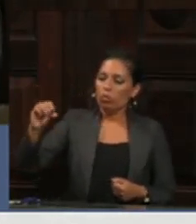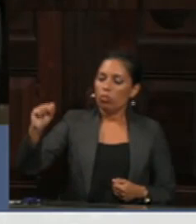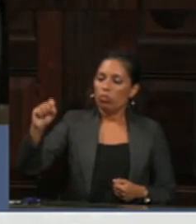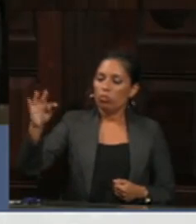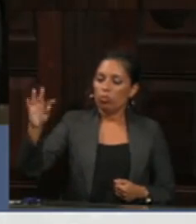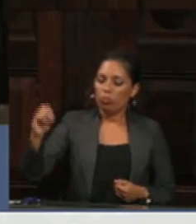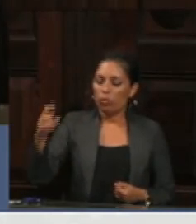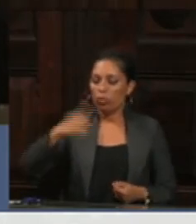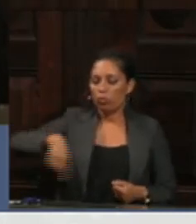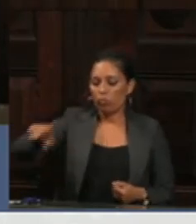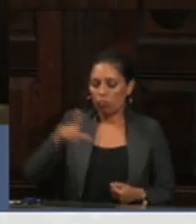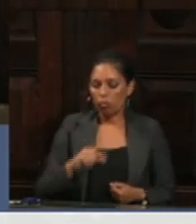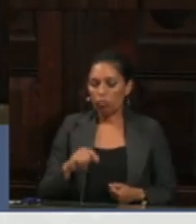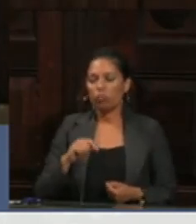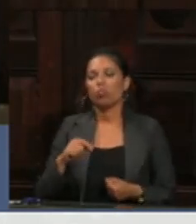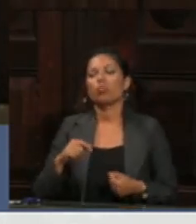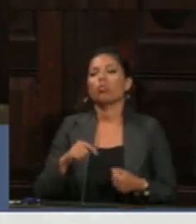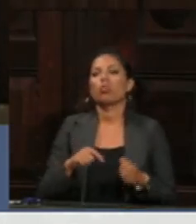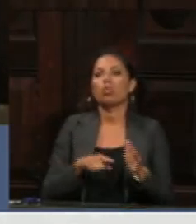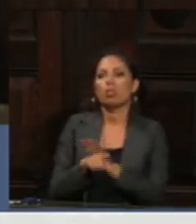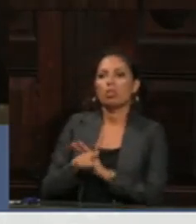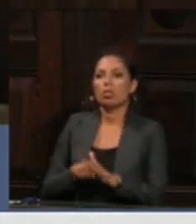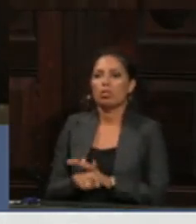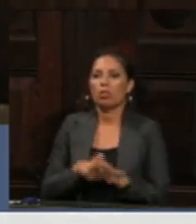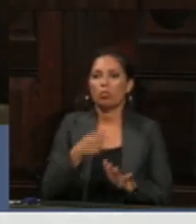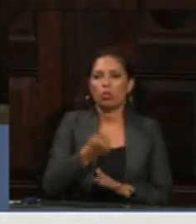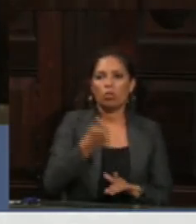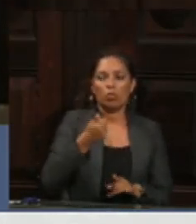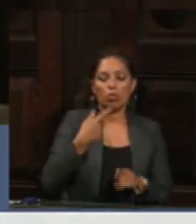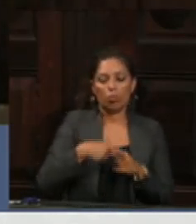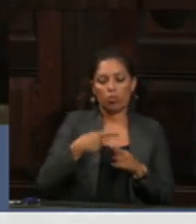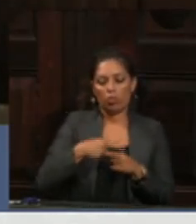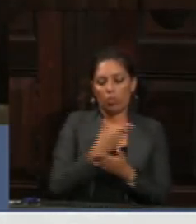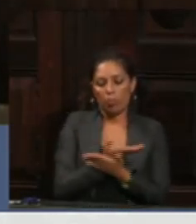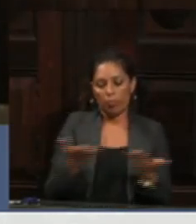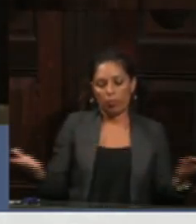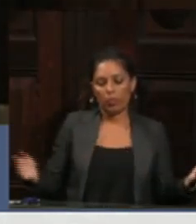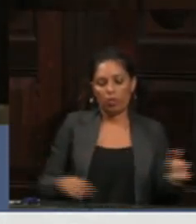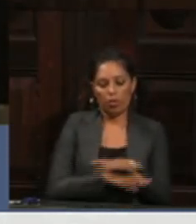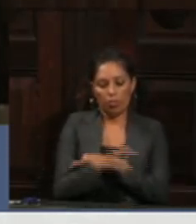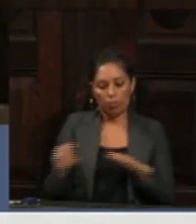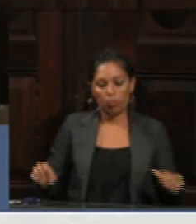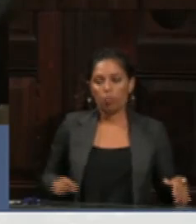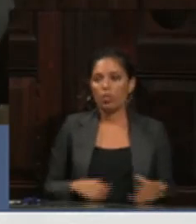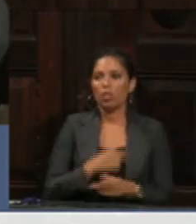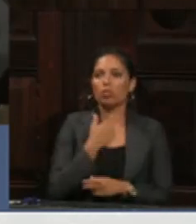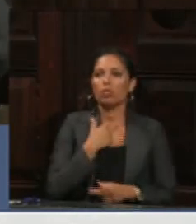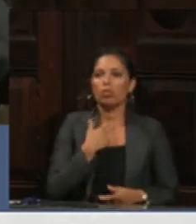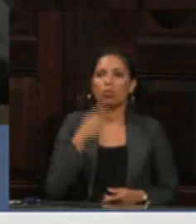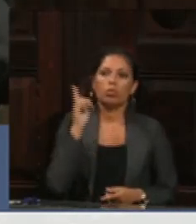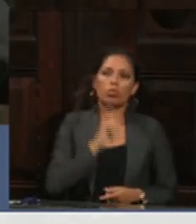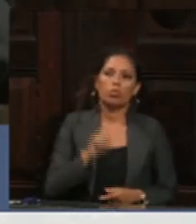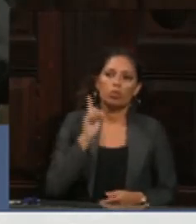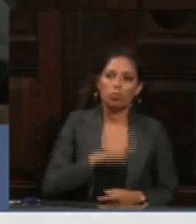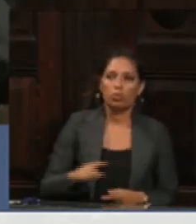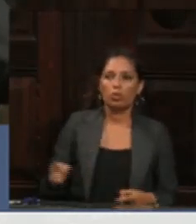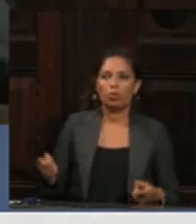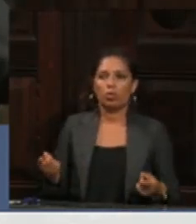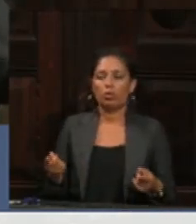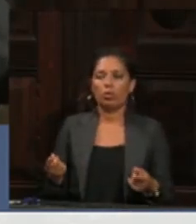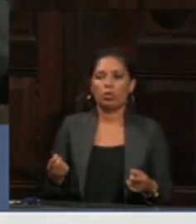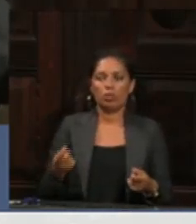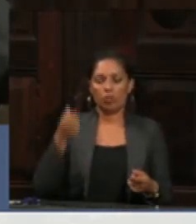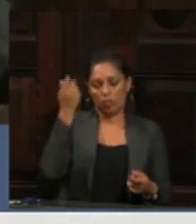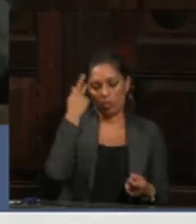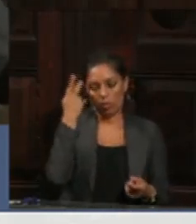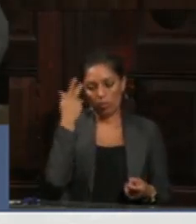nosso estado, para que não possamos perder muitas empresas para o Espírito Santo, Minas Gerais e São Paulo. Eu,